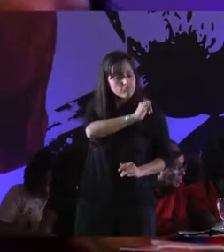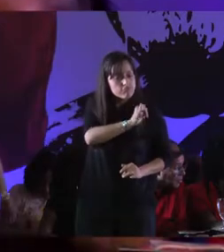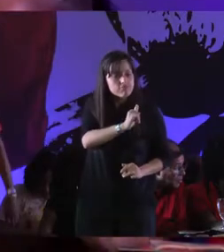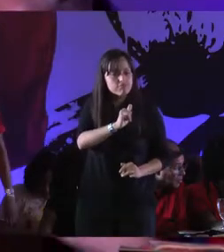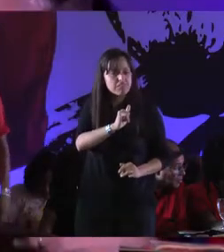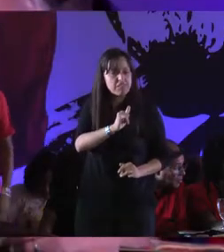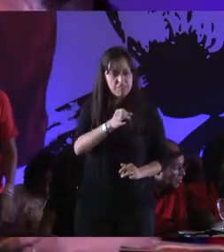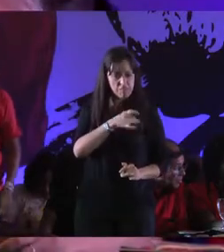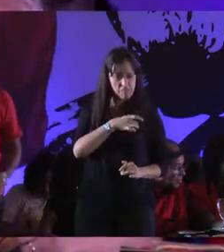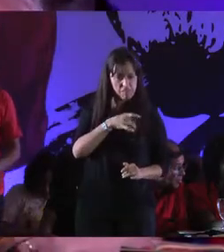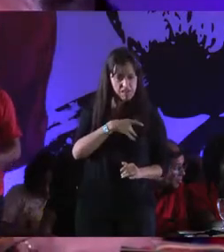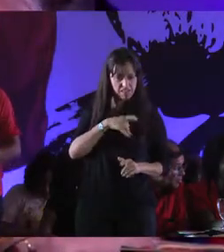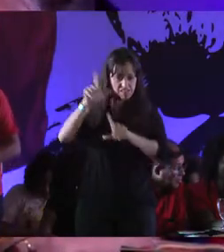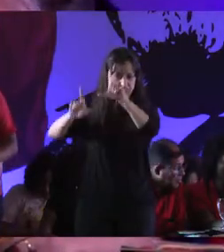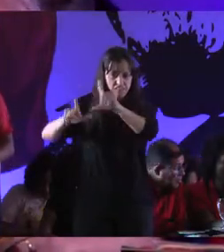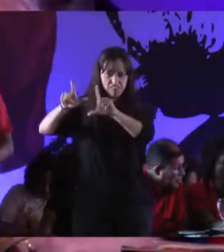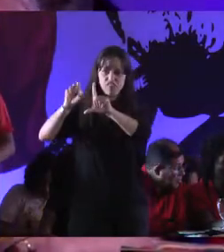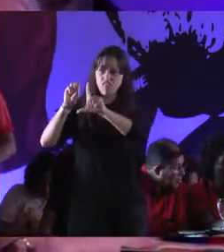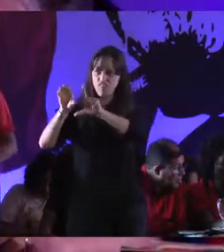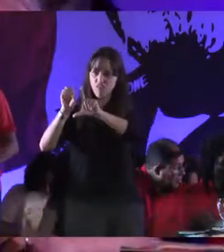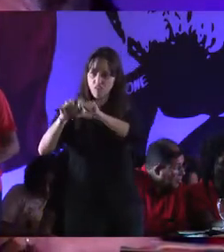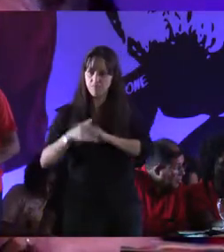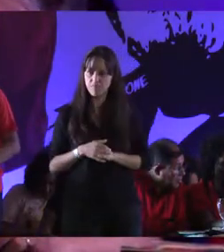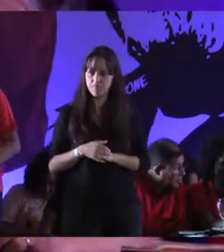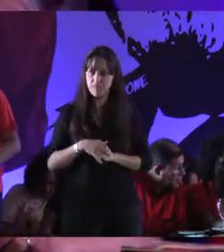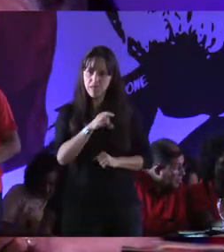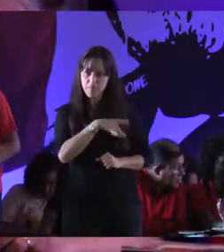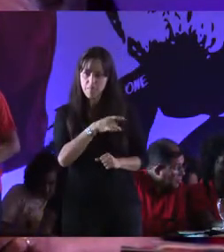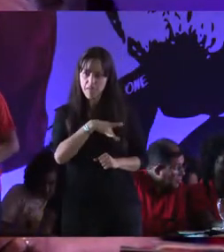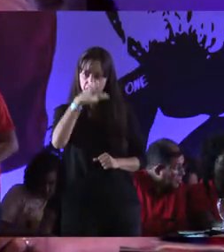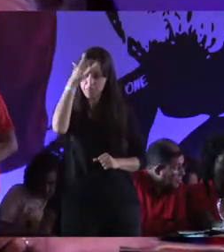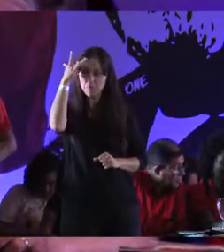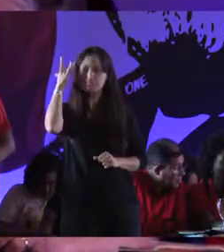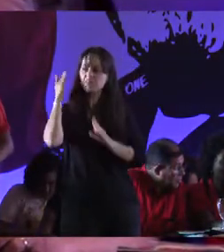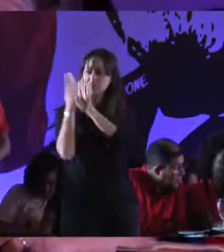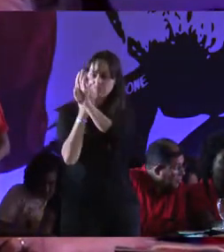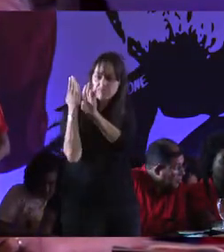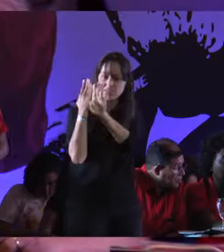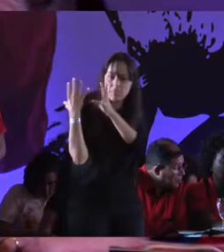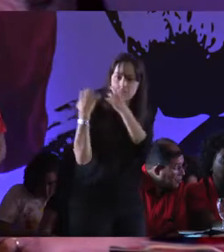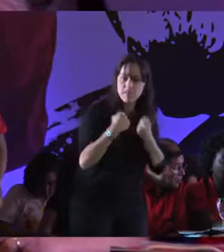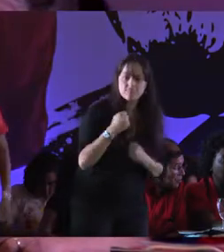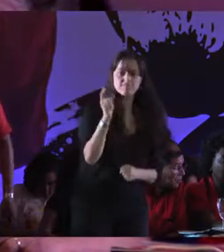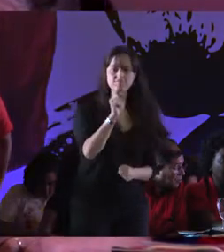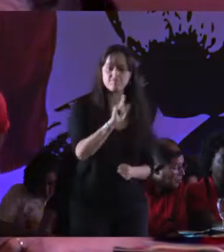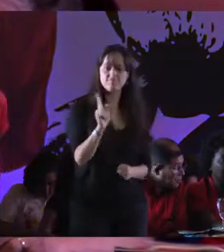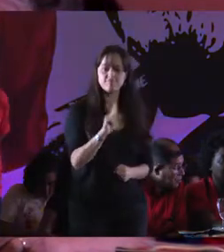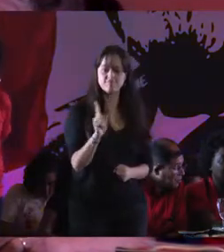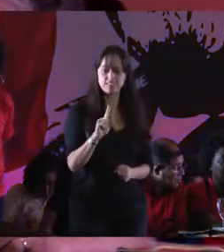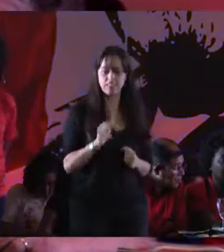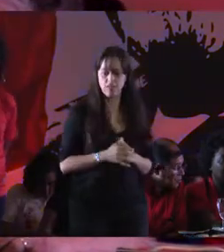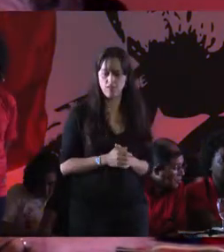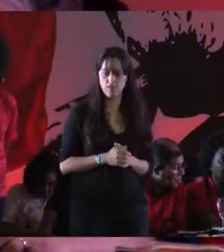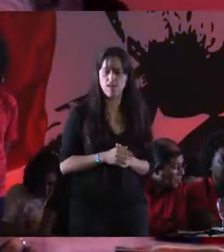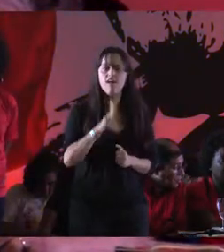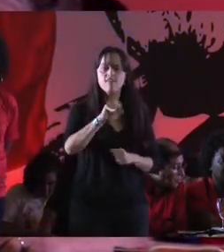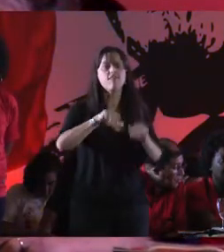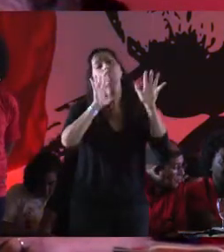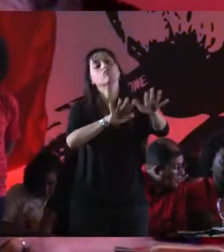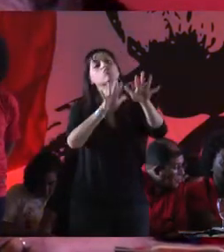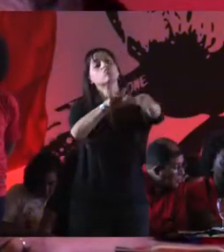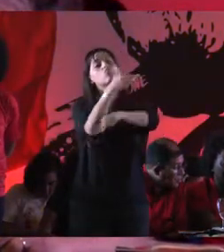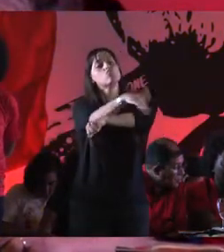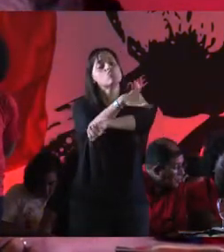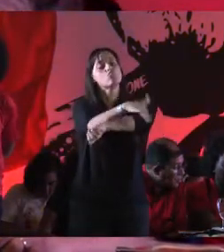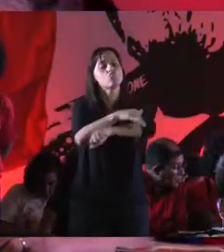Rede Globo. Nós não tememos os que nos perseguem. Nós vamos defender o nosso projeto nas ruas.